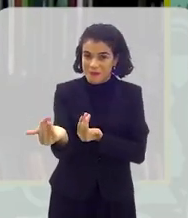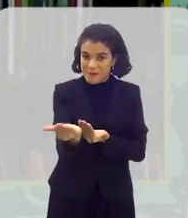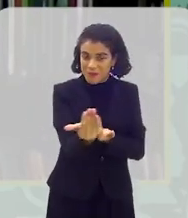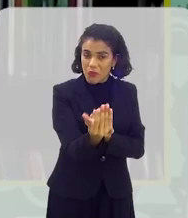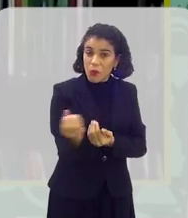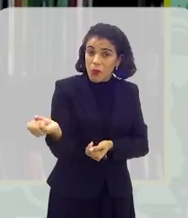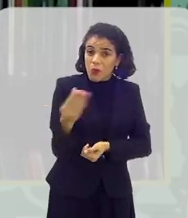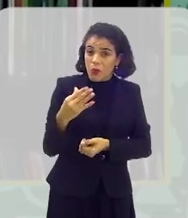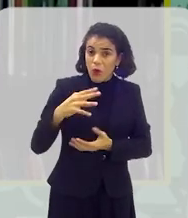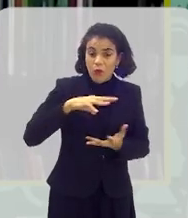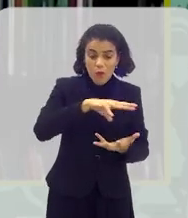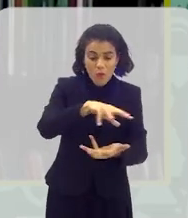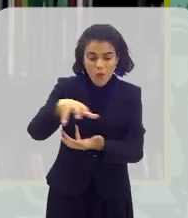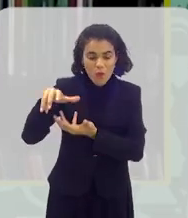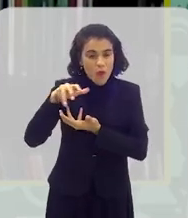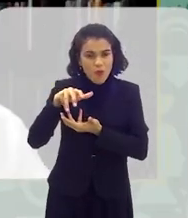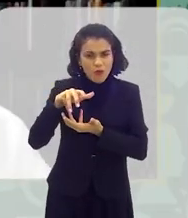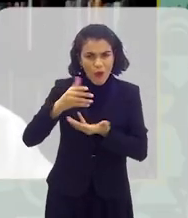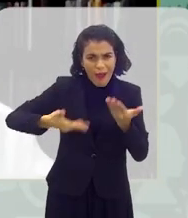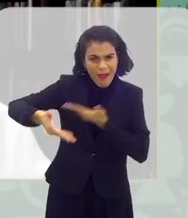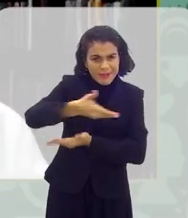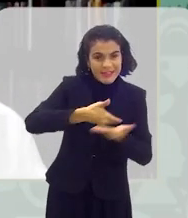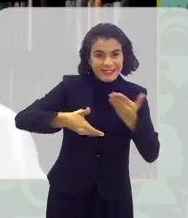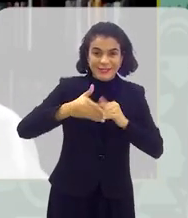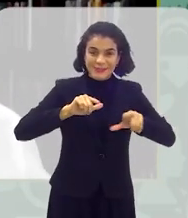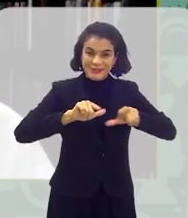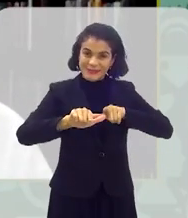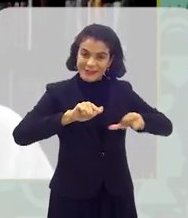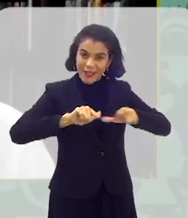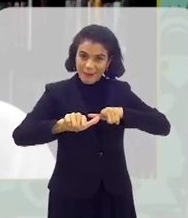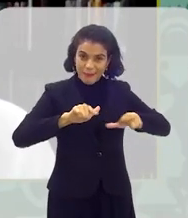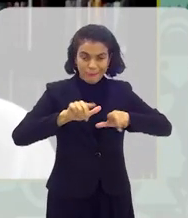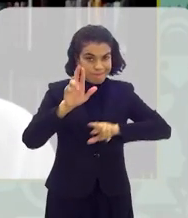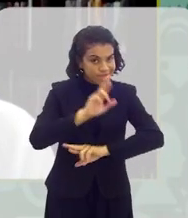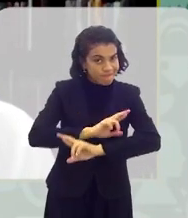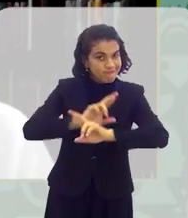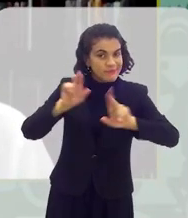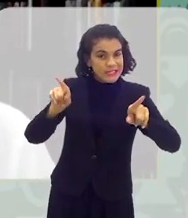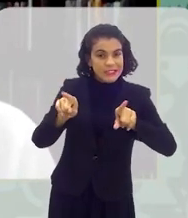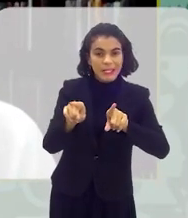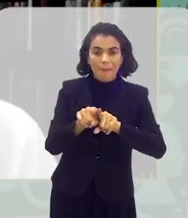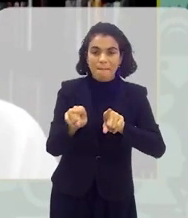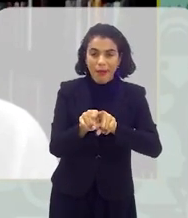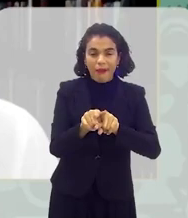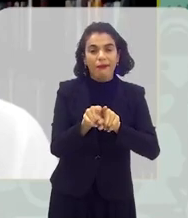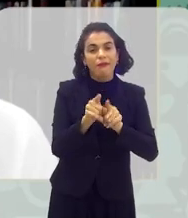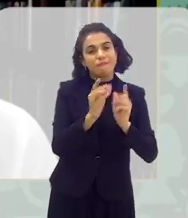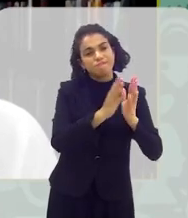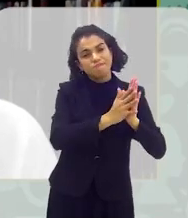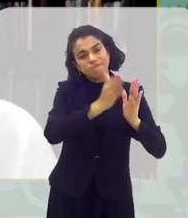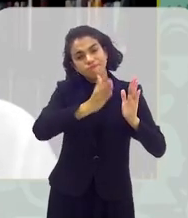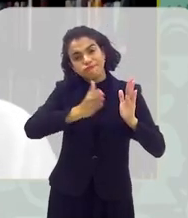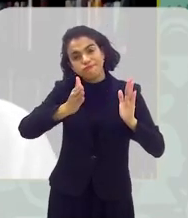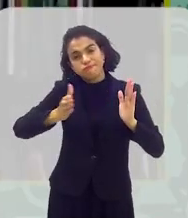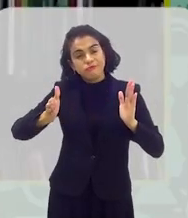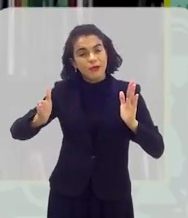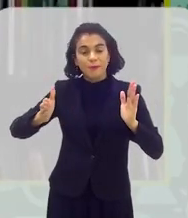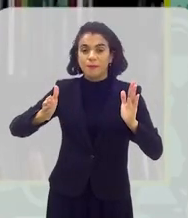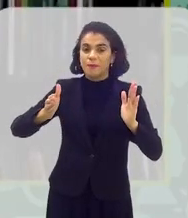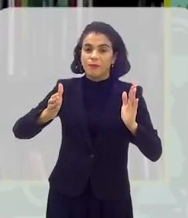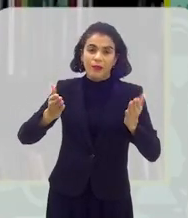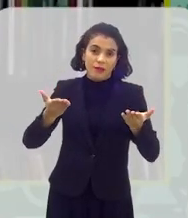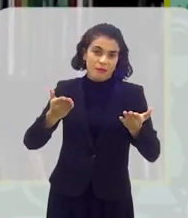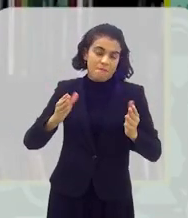jovem esse novo mundo do trabalho as relações de trabalho serão diferentes os processos serão